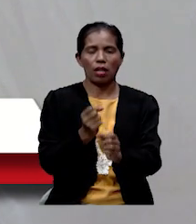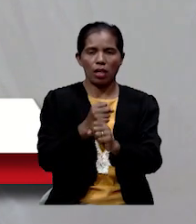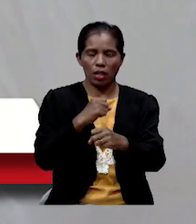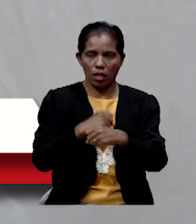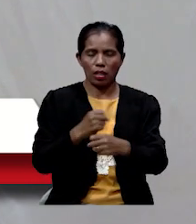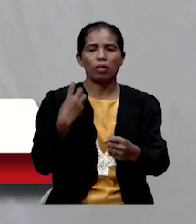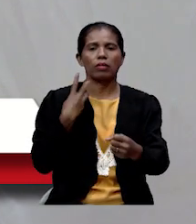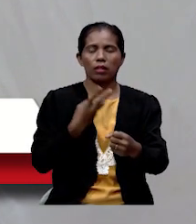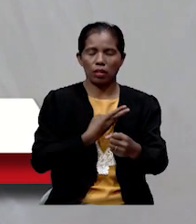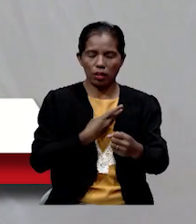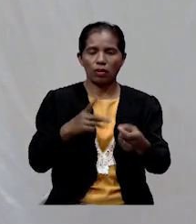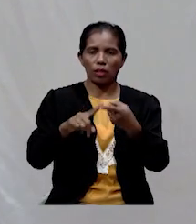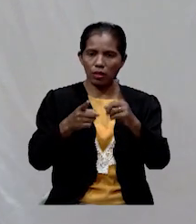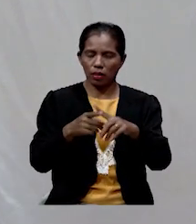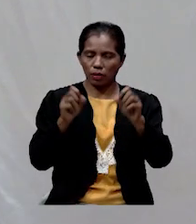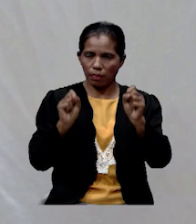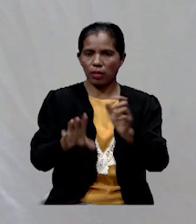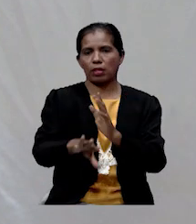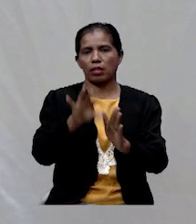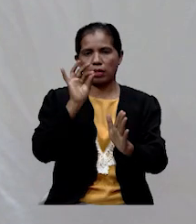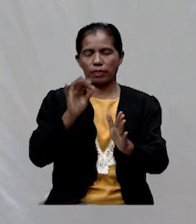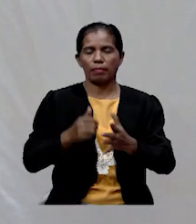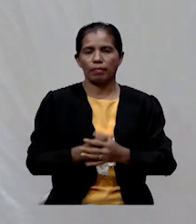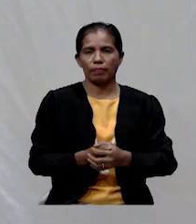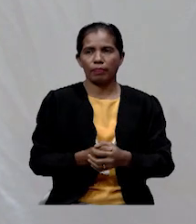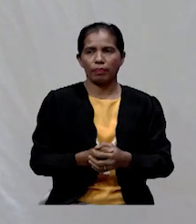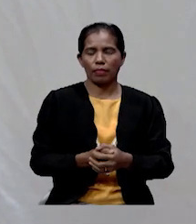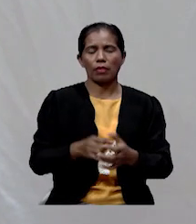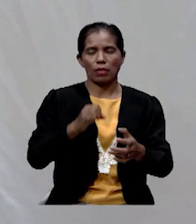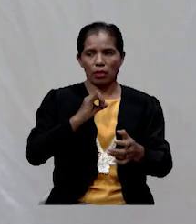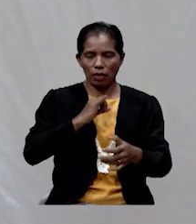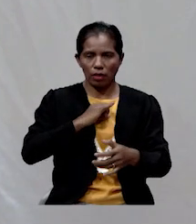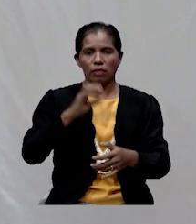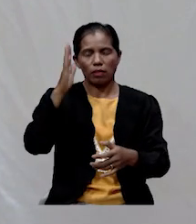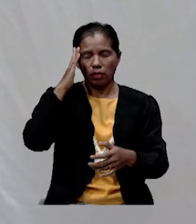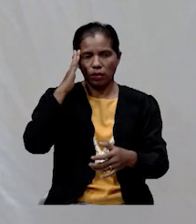todo. Heta. Ha watene,